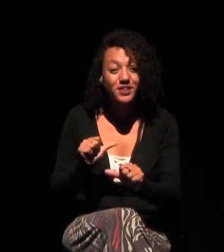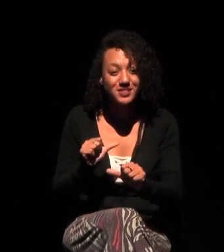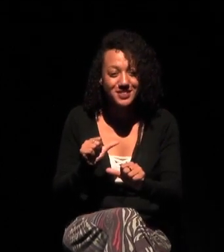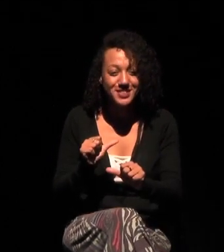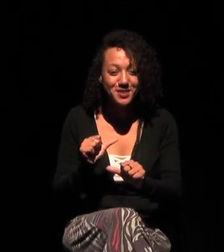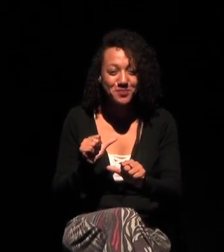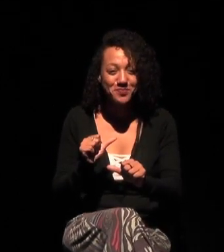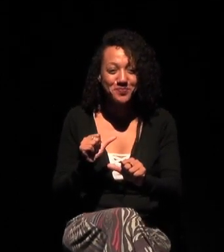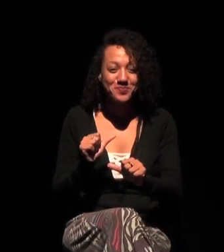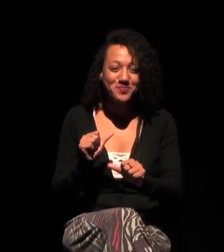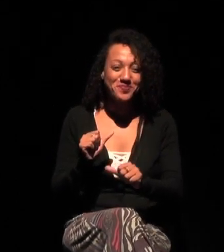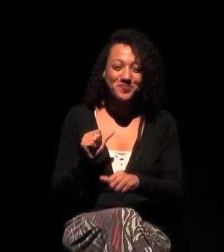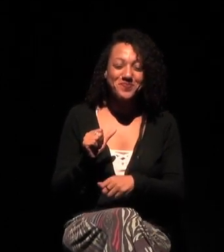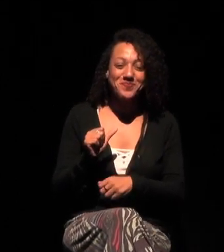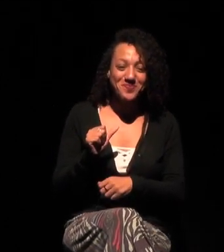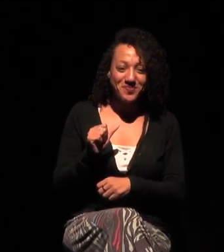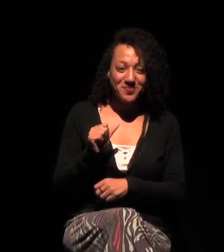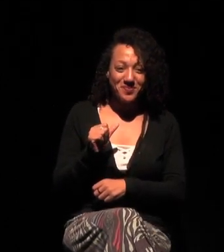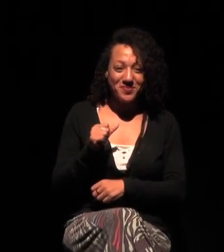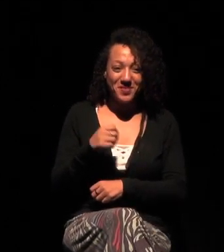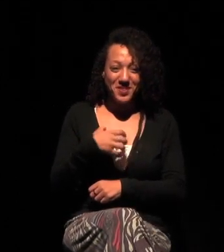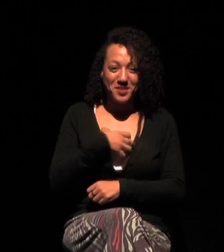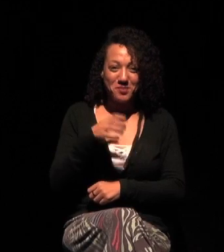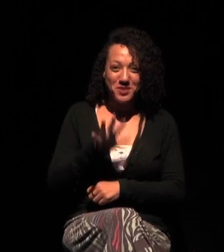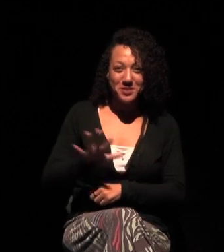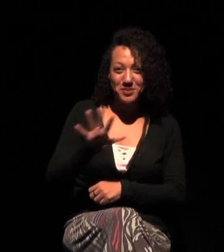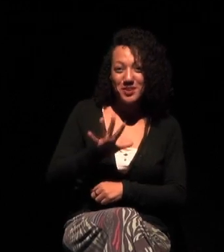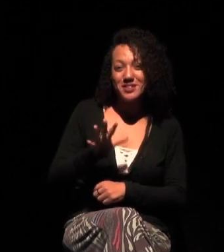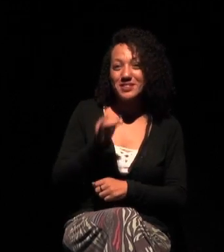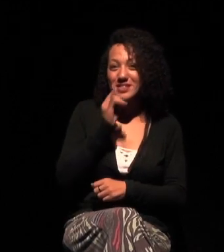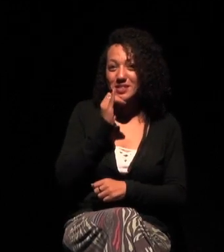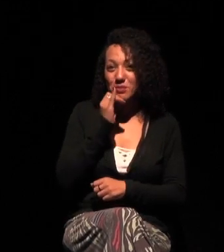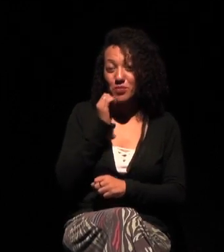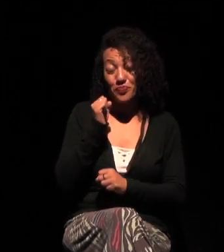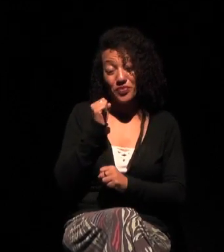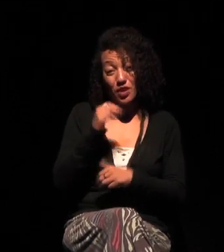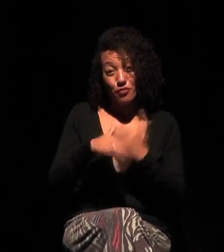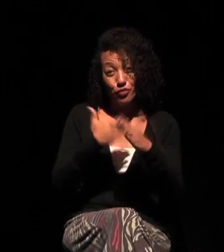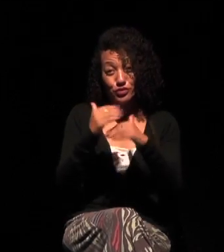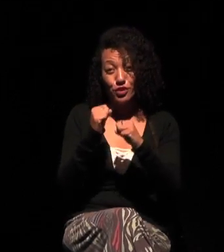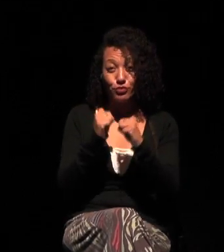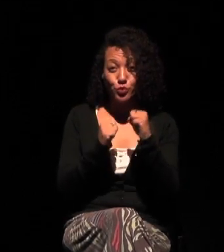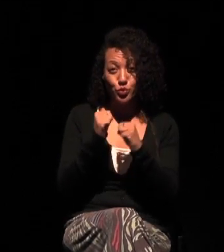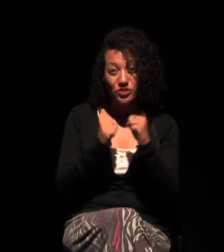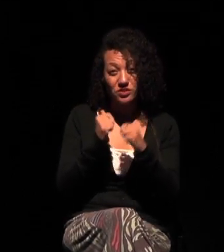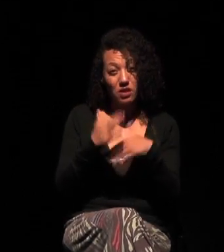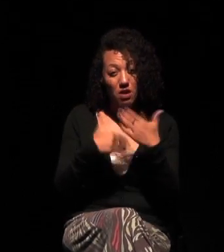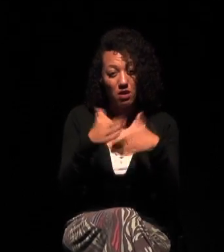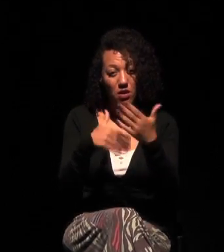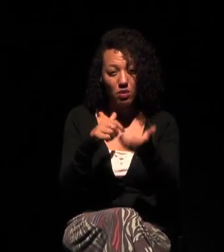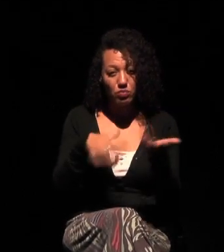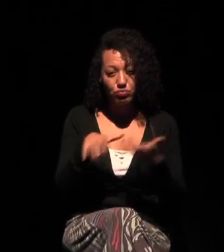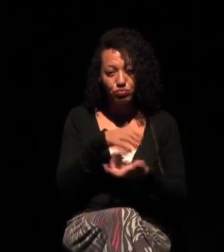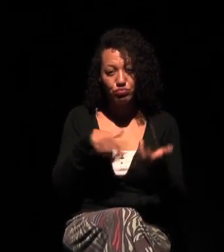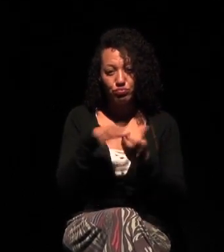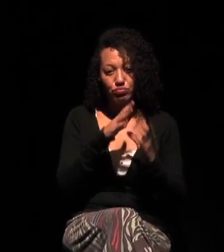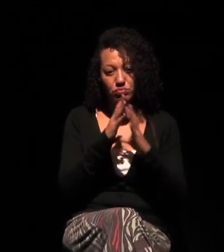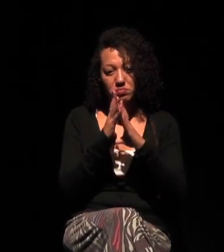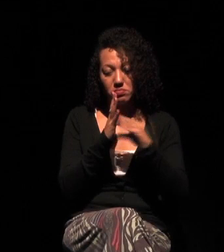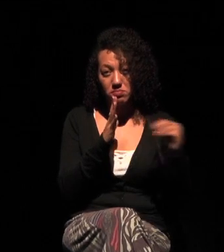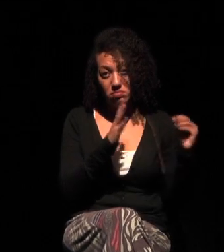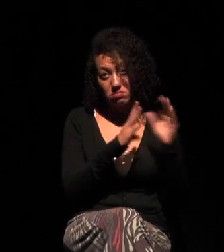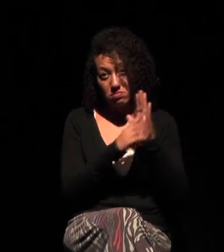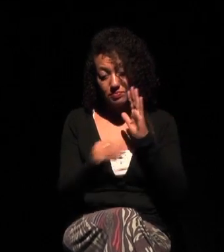costumamos dizer ou uma nova revolução industrial há muitas muitas maneiras de chamar a isto